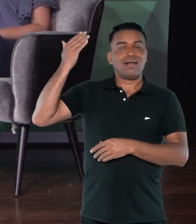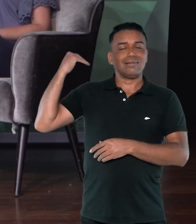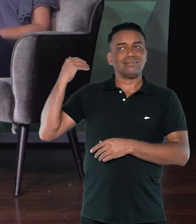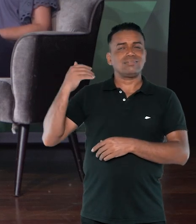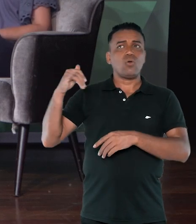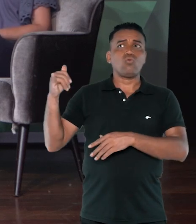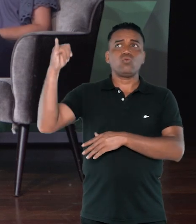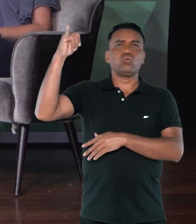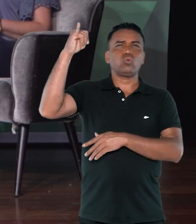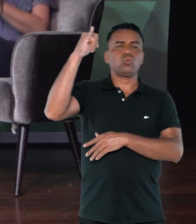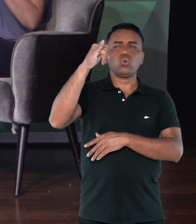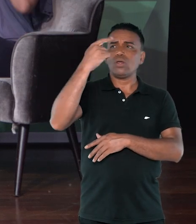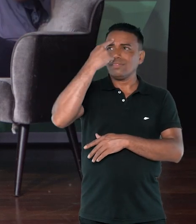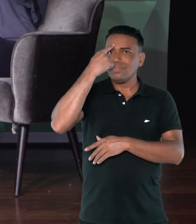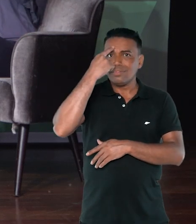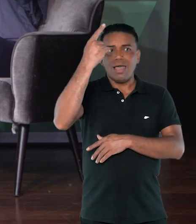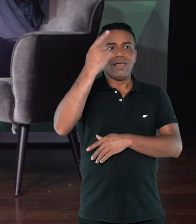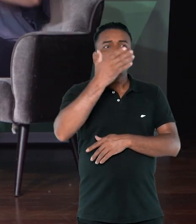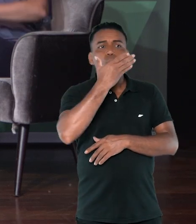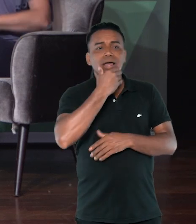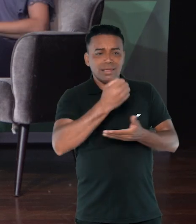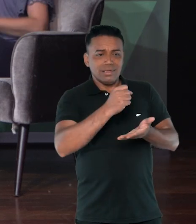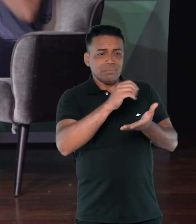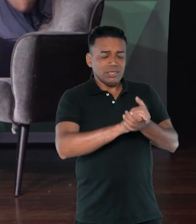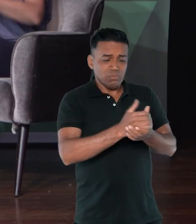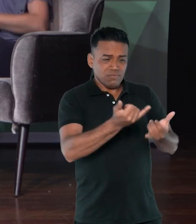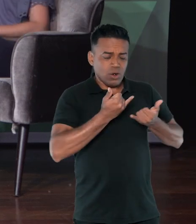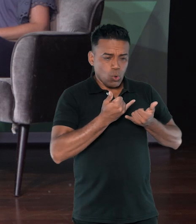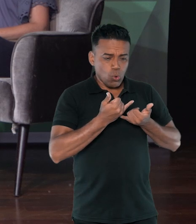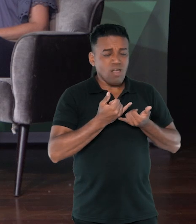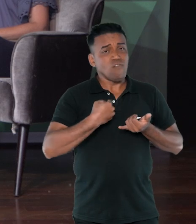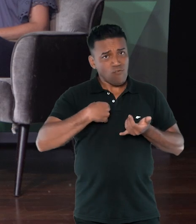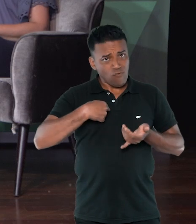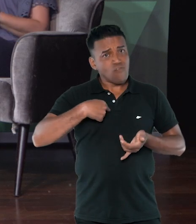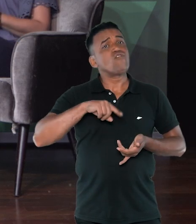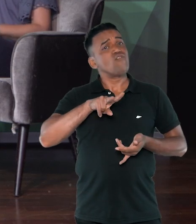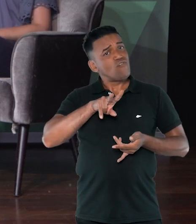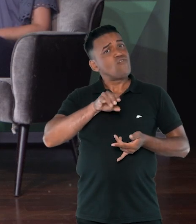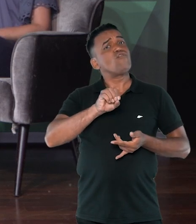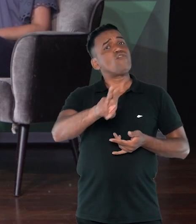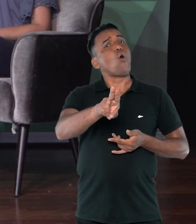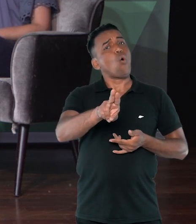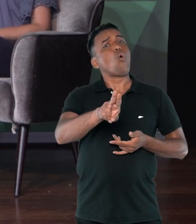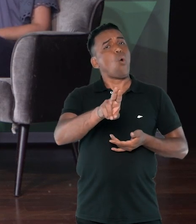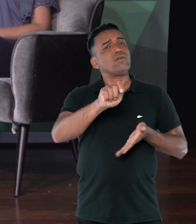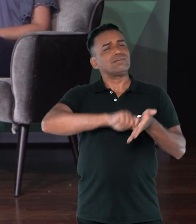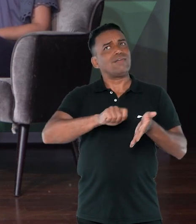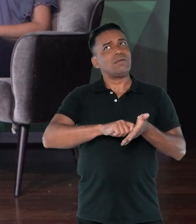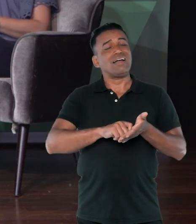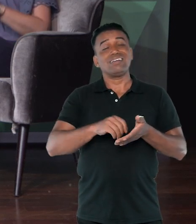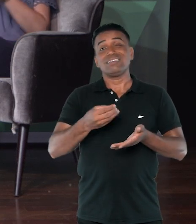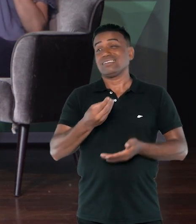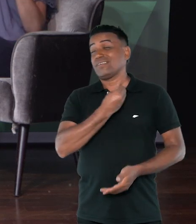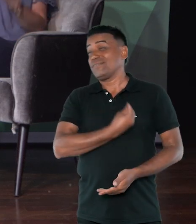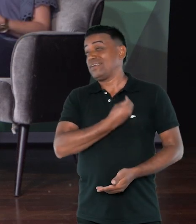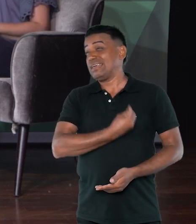agitada, né? Numa rotina de atendimento todos, né, o dia todo, né? Há 7 anos atrás veio a clínica, né,